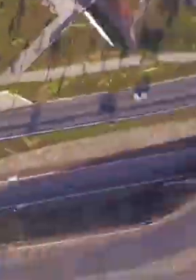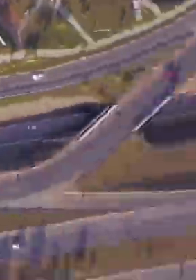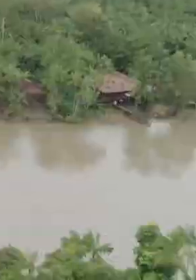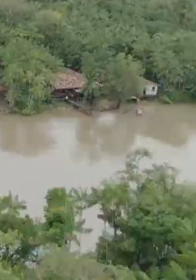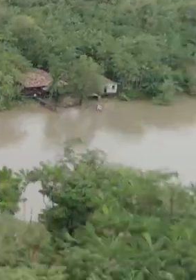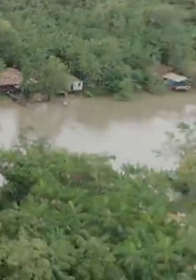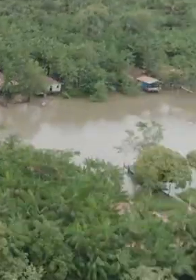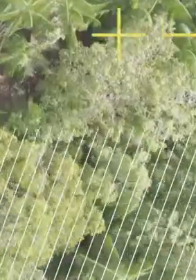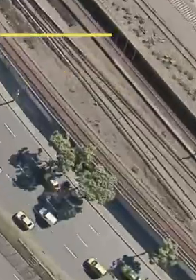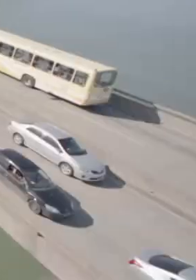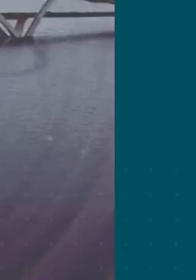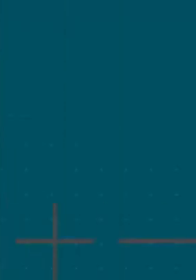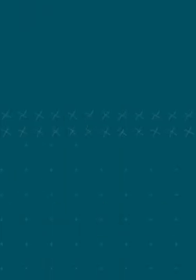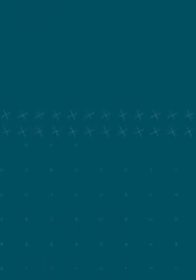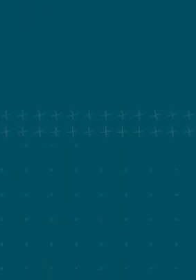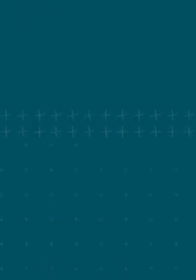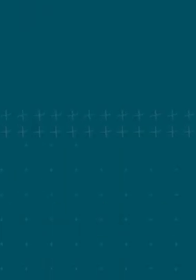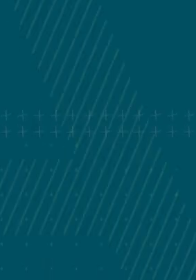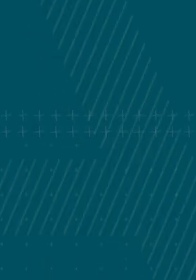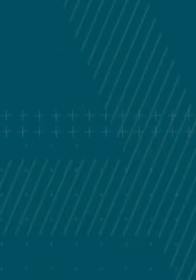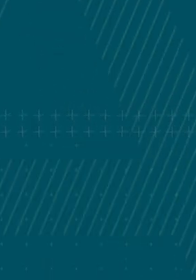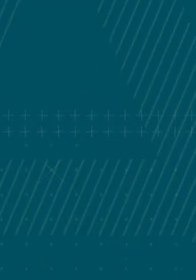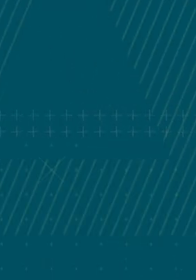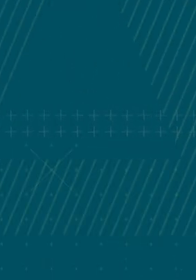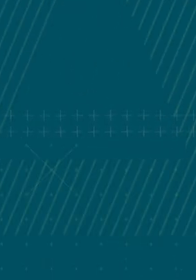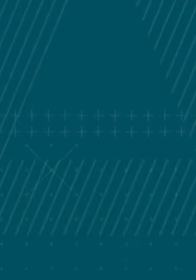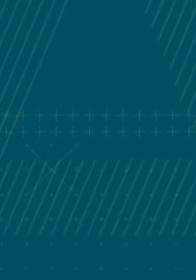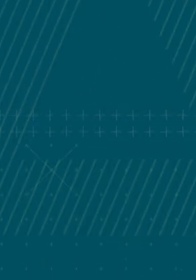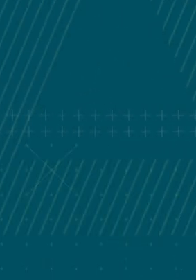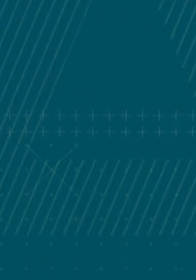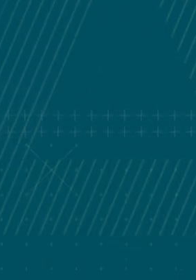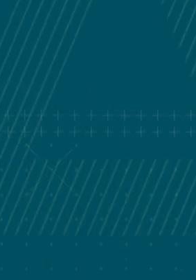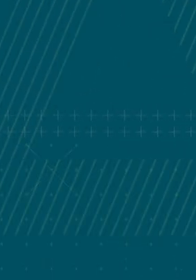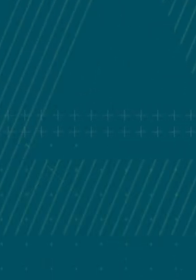aí e aí